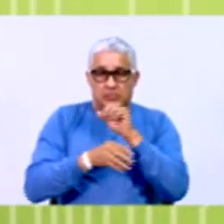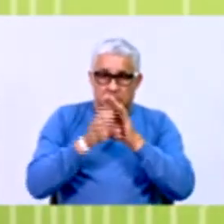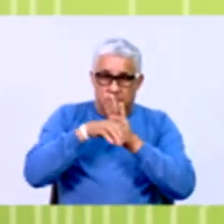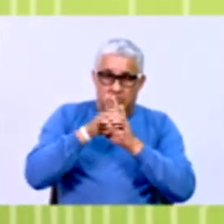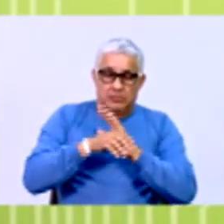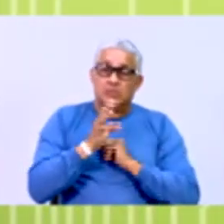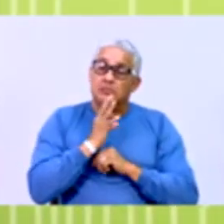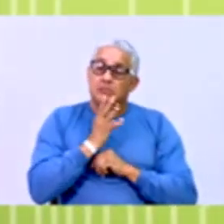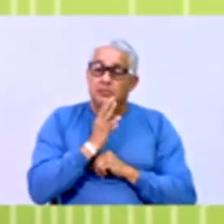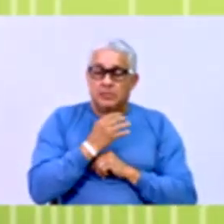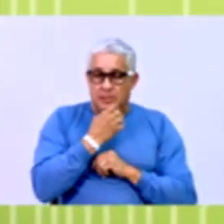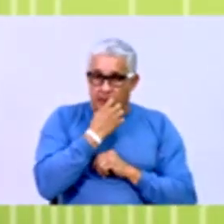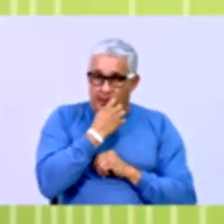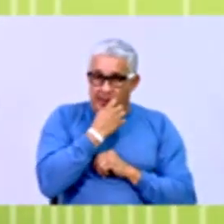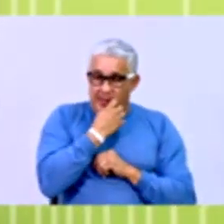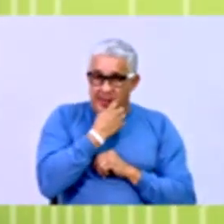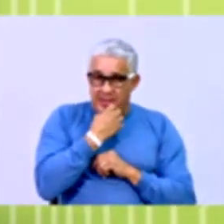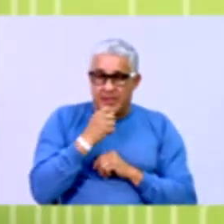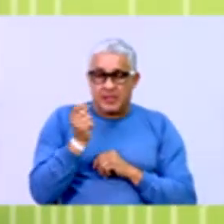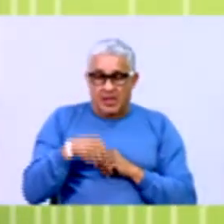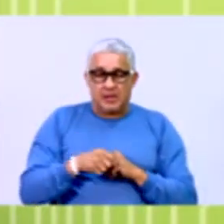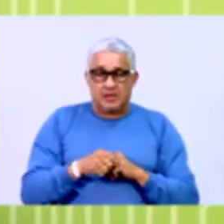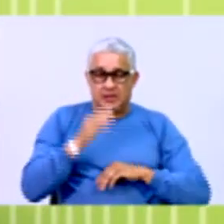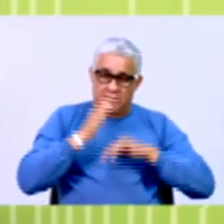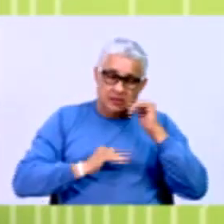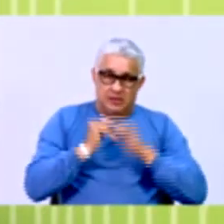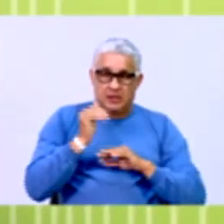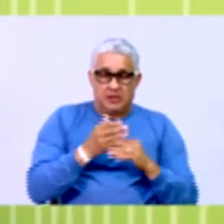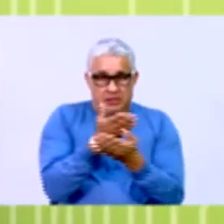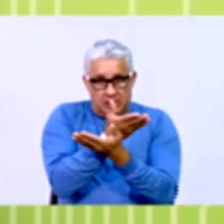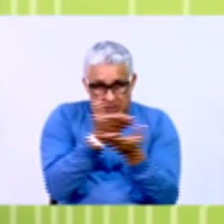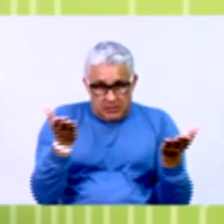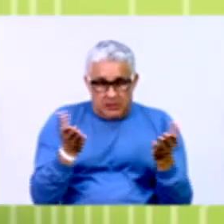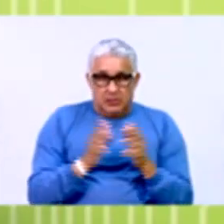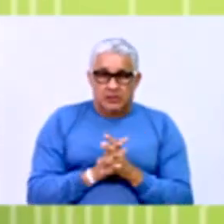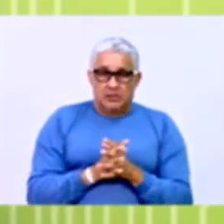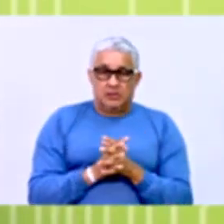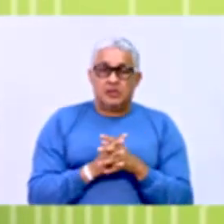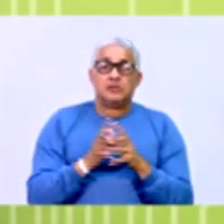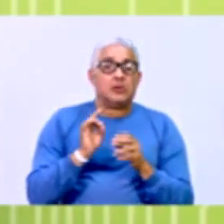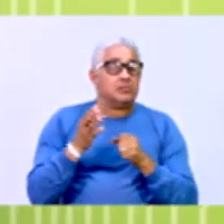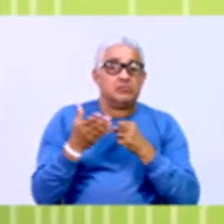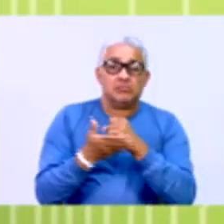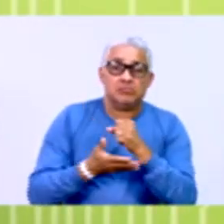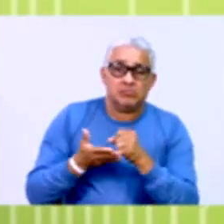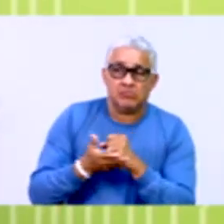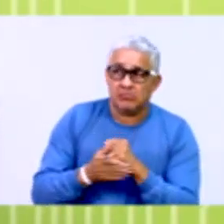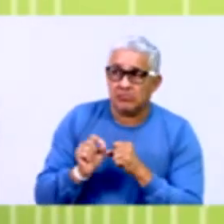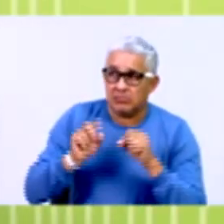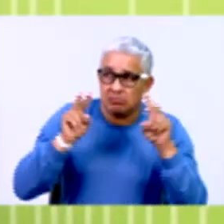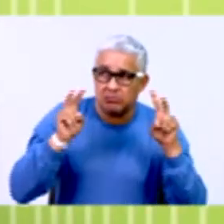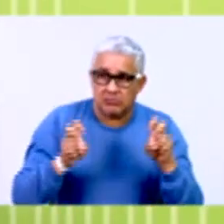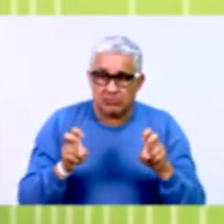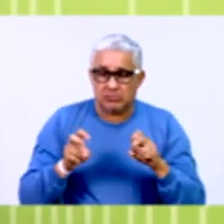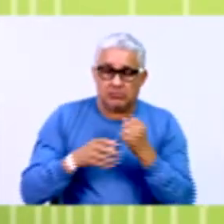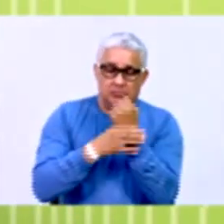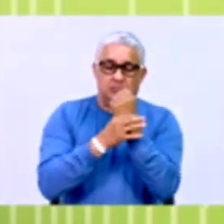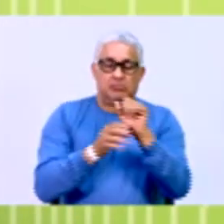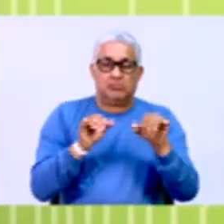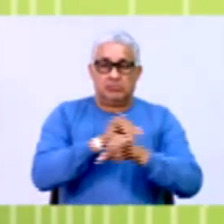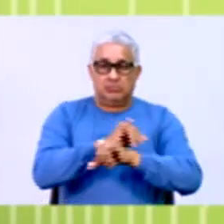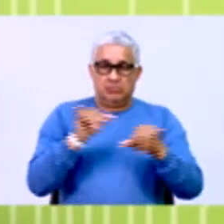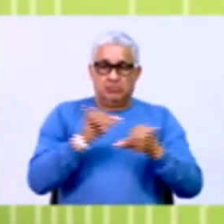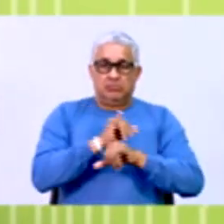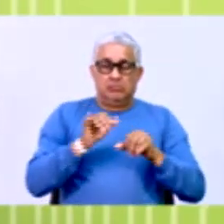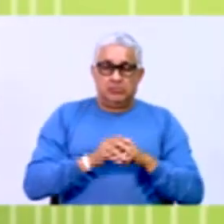realmente um conhecimento que vai capacitá-los, né, para ter uma base sobre essa questão da segurança da informação,